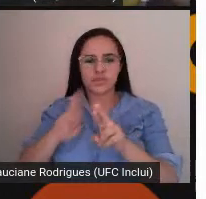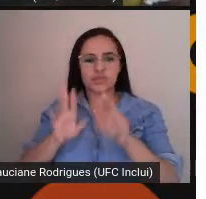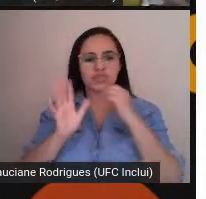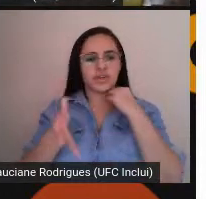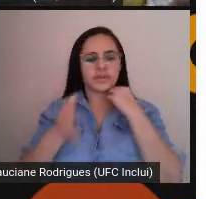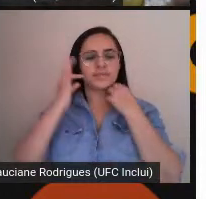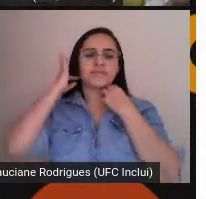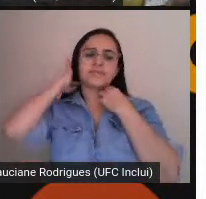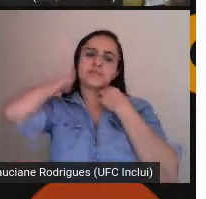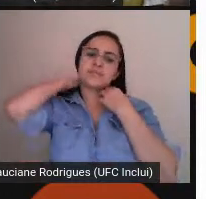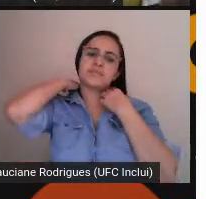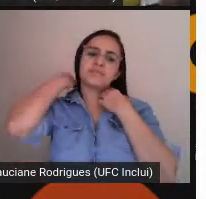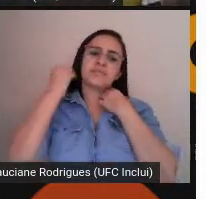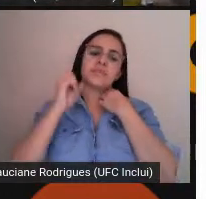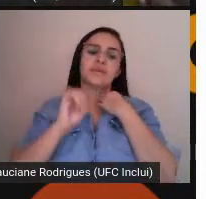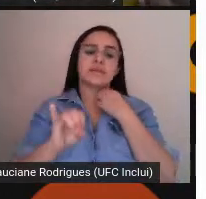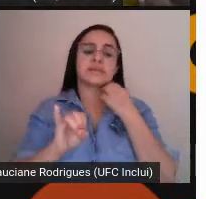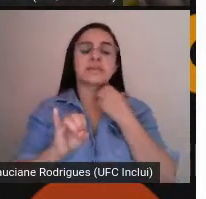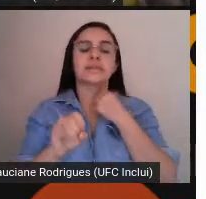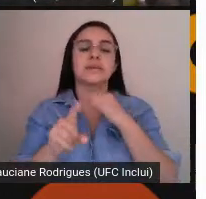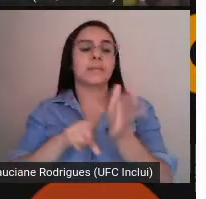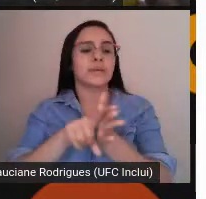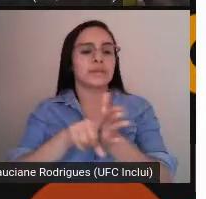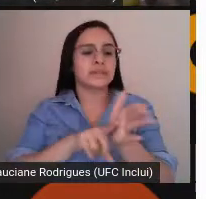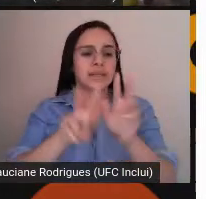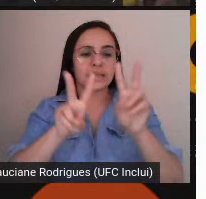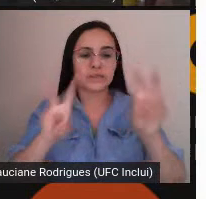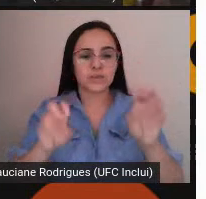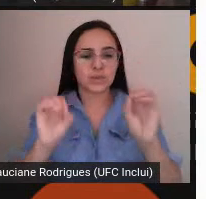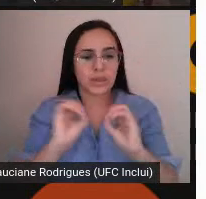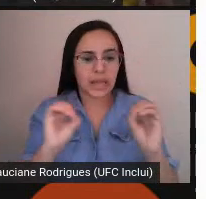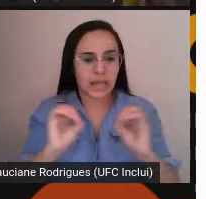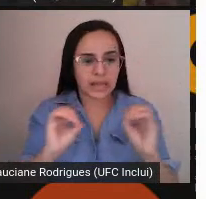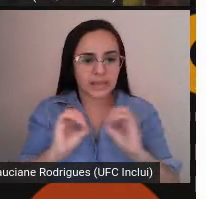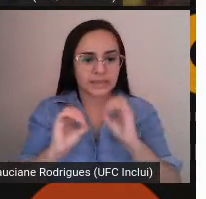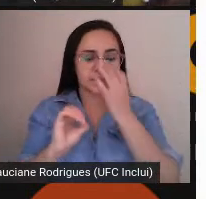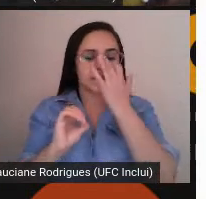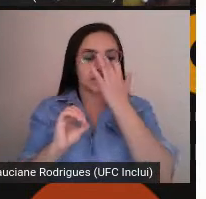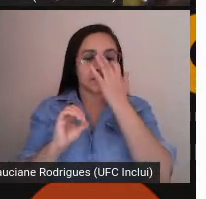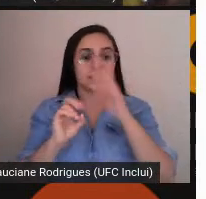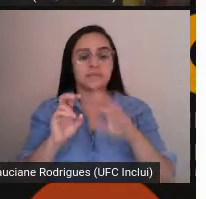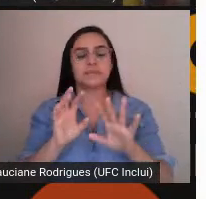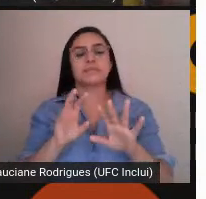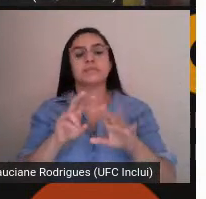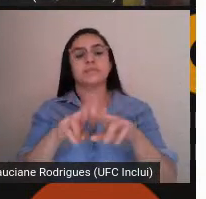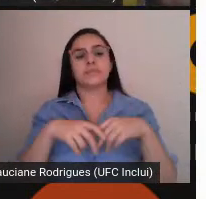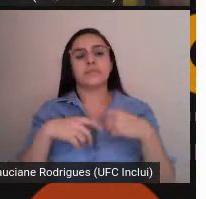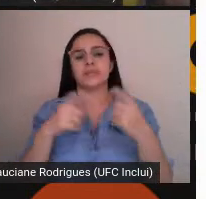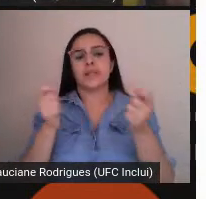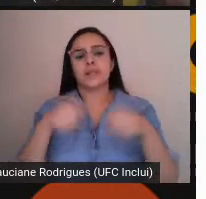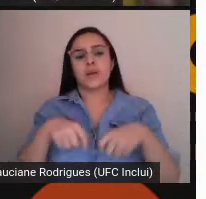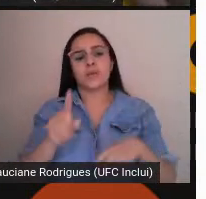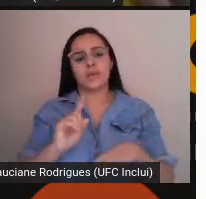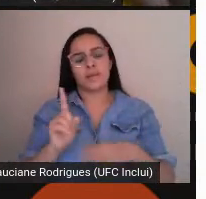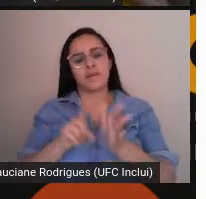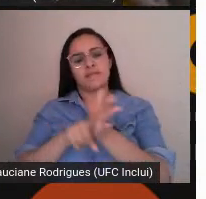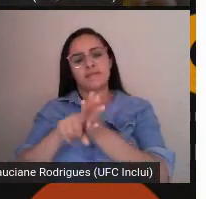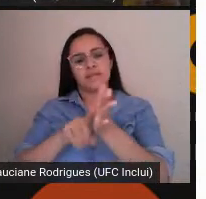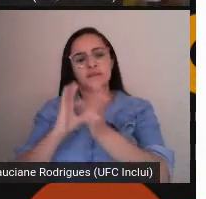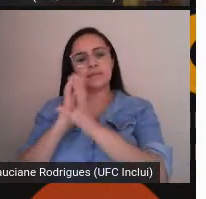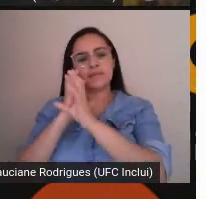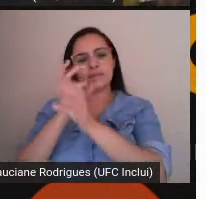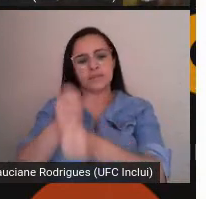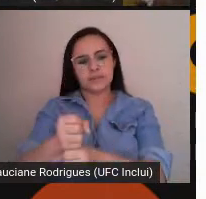há pesquisas sobre esse assunto, provavelmente não é possível fazer uma revisão da literatura, ou a sua pergunta está muito